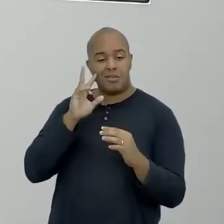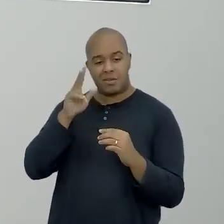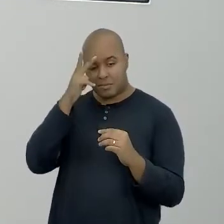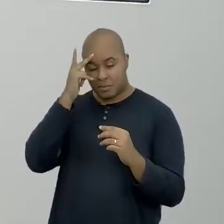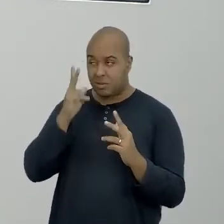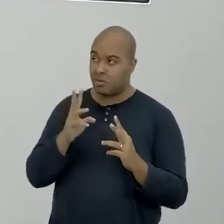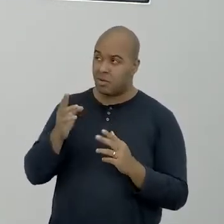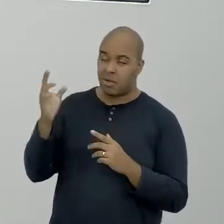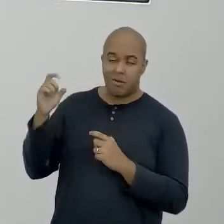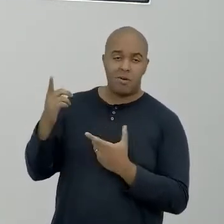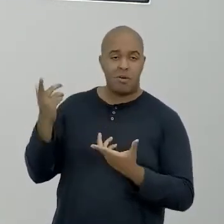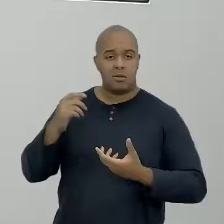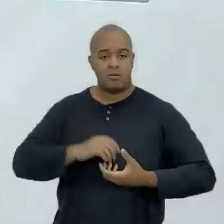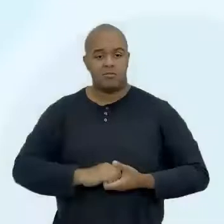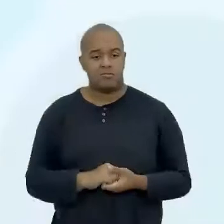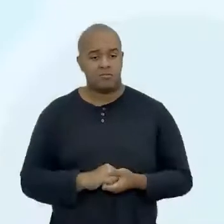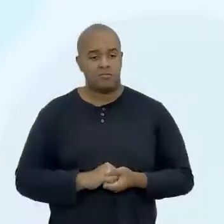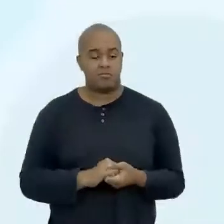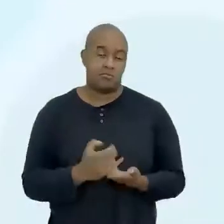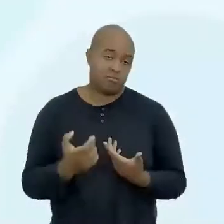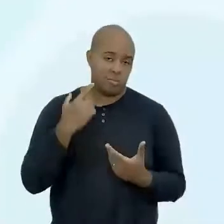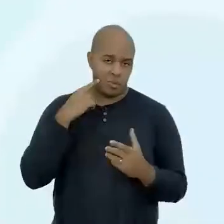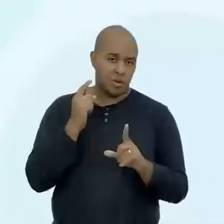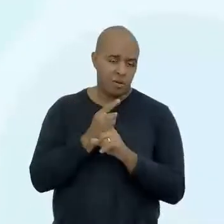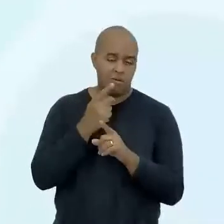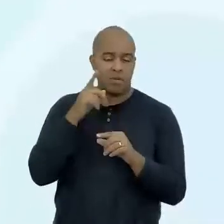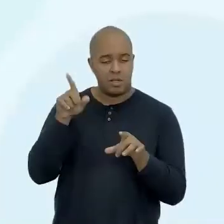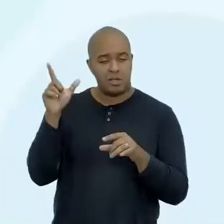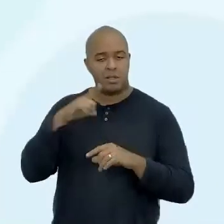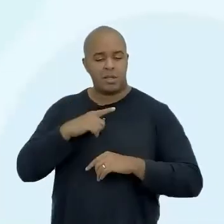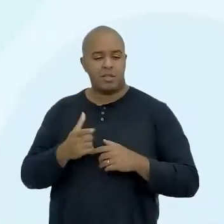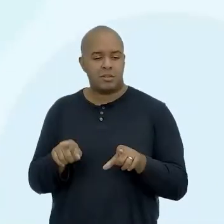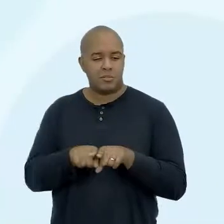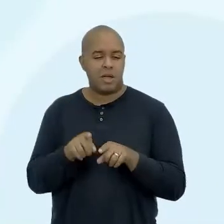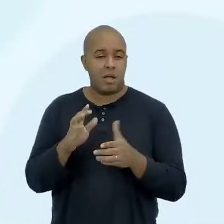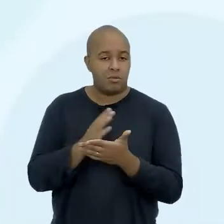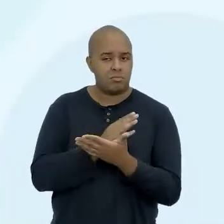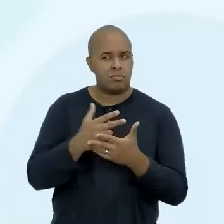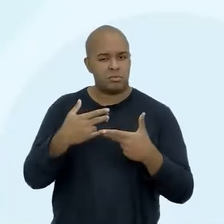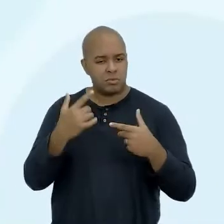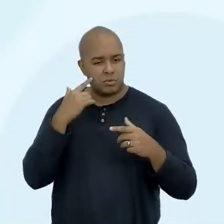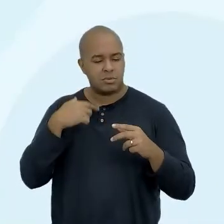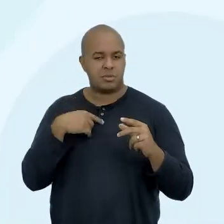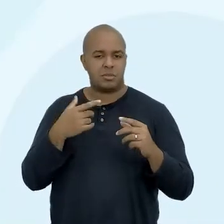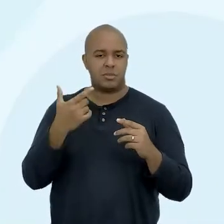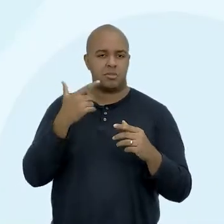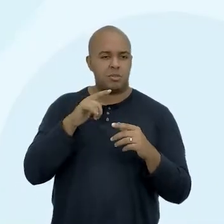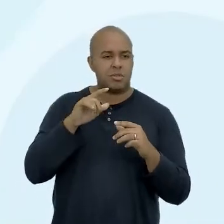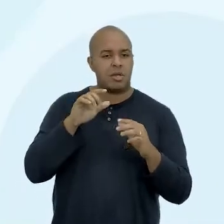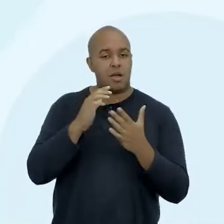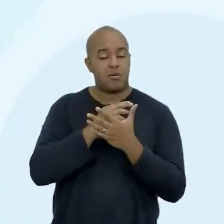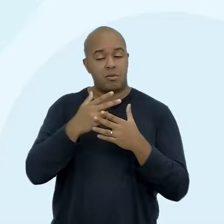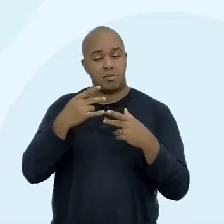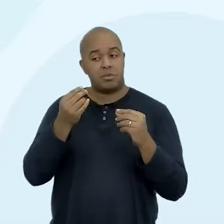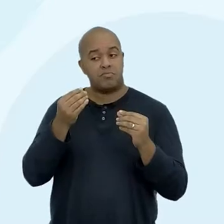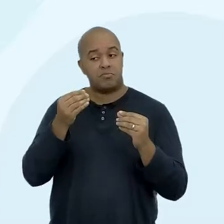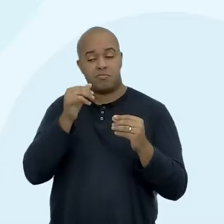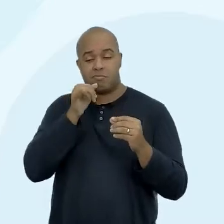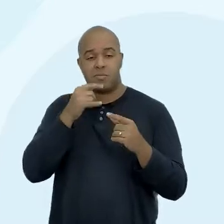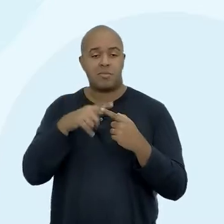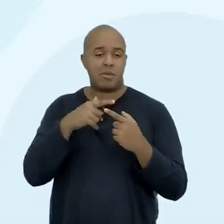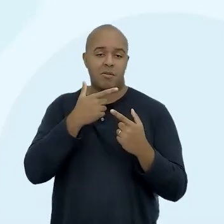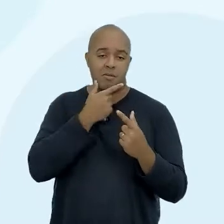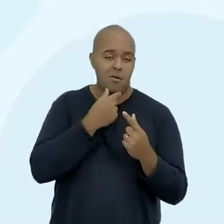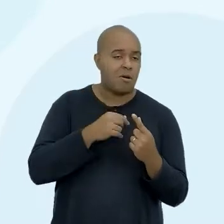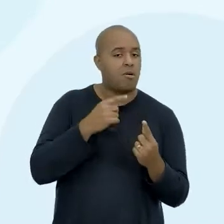nas imagens e constatar também que eu tenho alguns privilégios, né? Alguns privilégios por ser